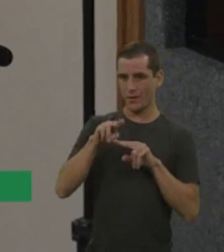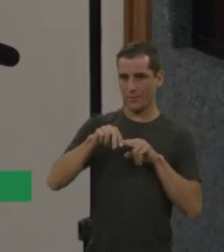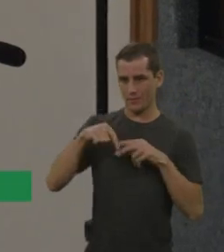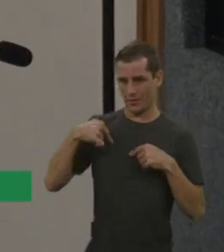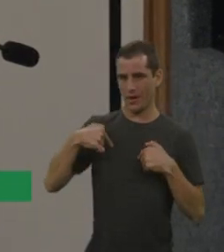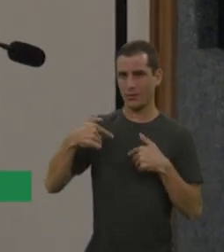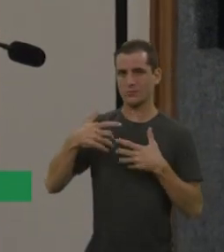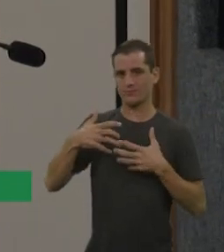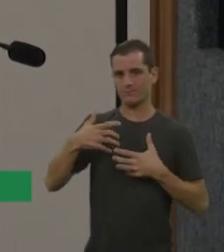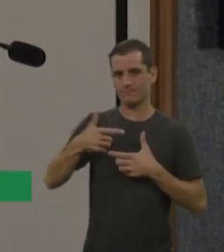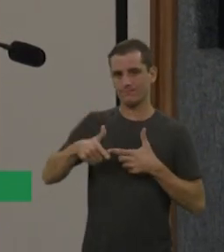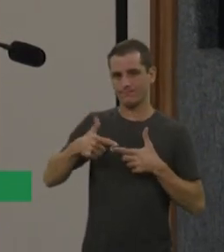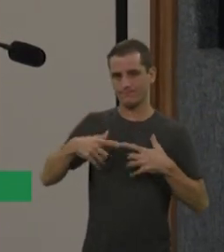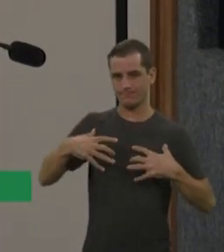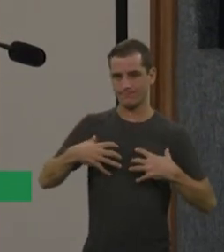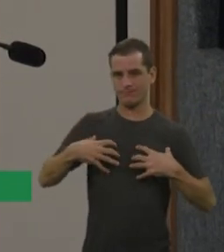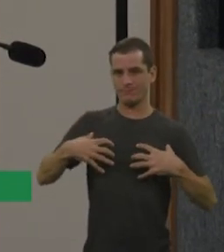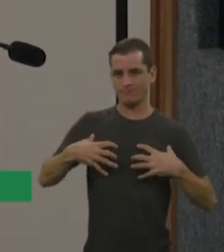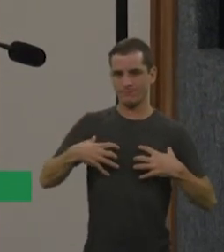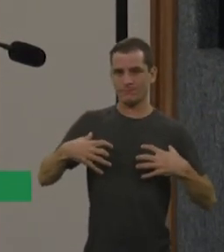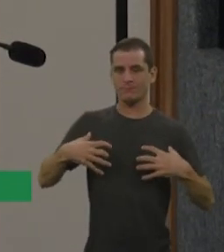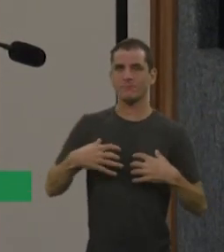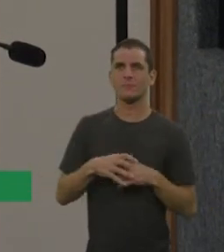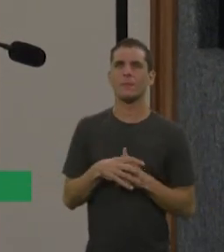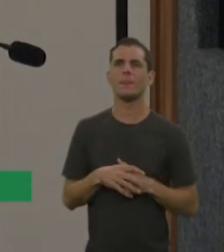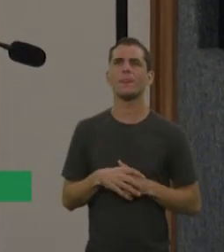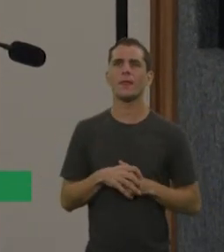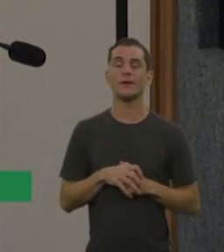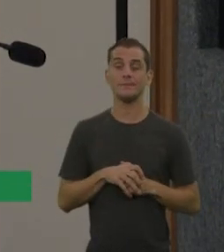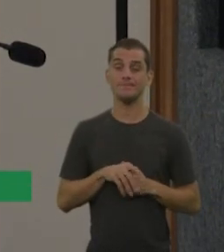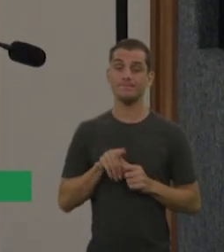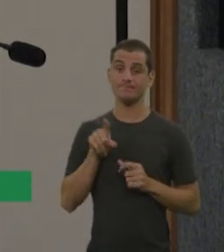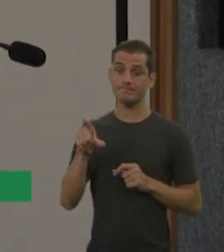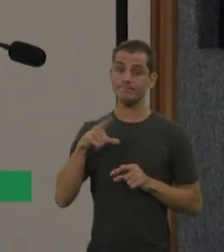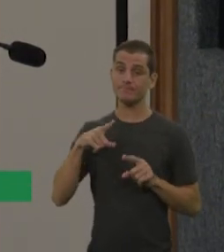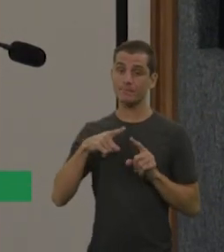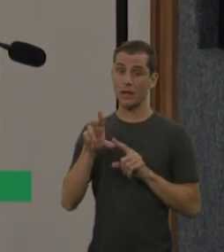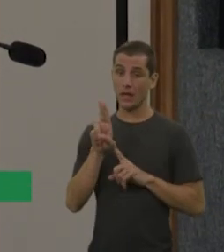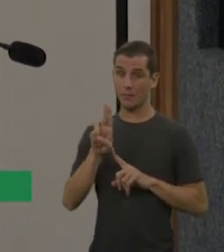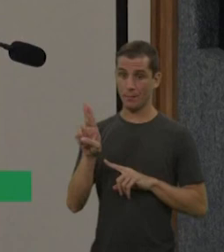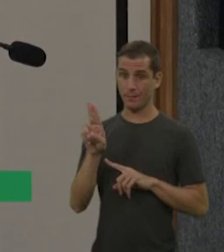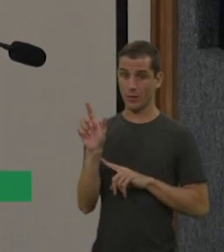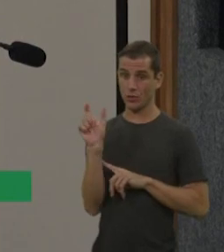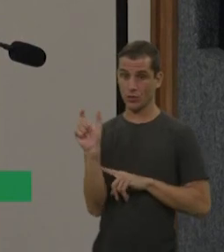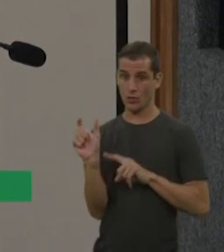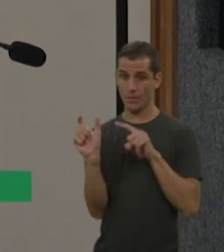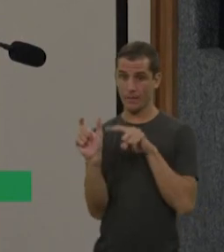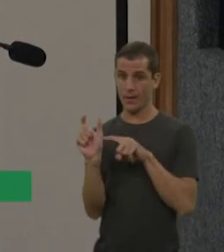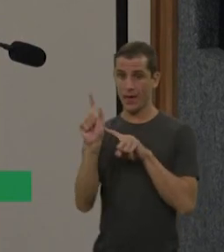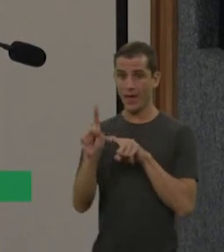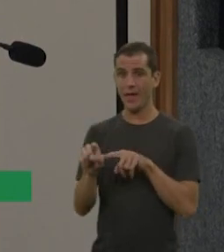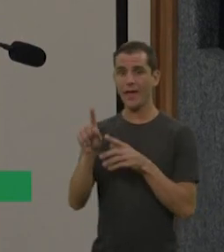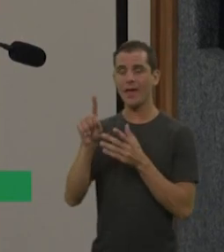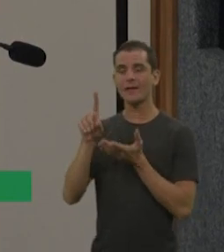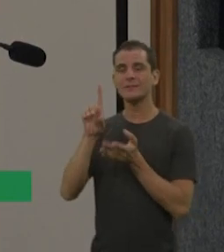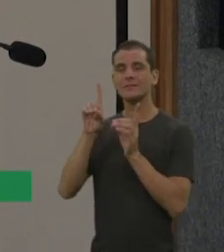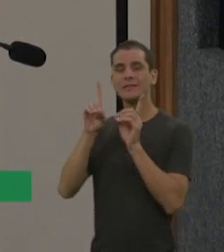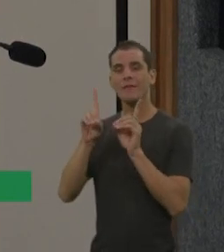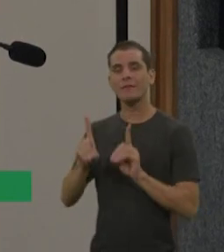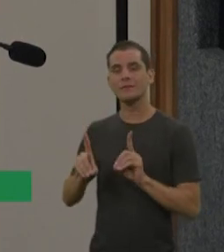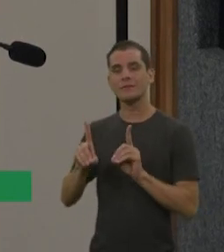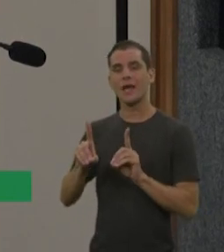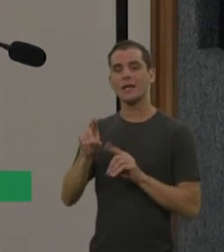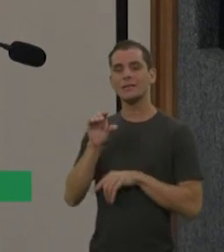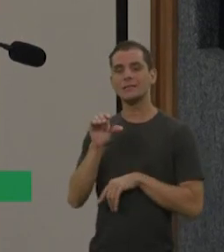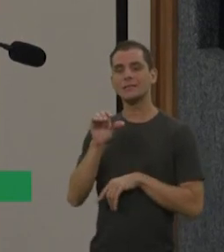nessa nova classificação, que eles colocam muito essa forma, nessa nomenclatura, né? De deficiência de esfingomielinase ácida, eles colocaram,